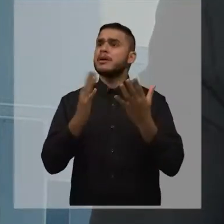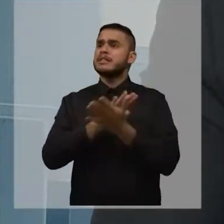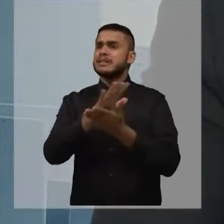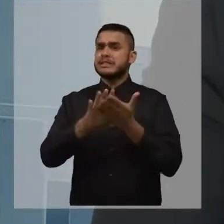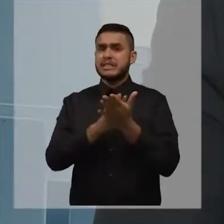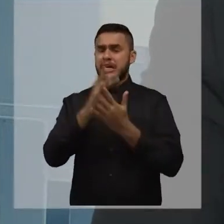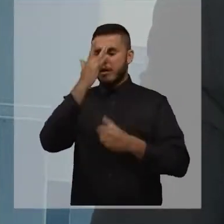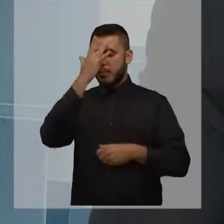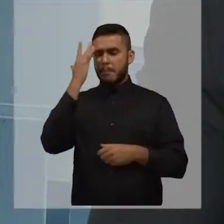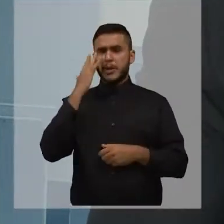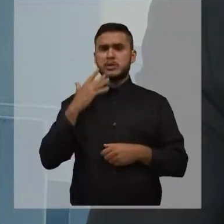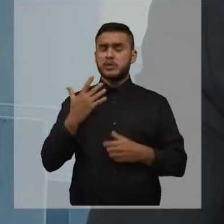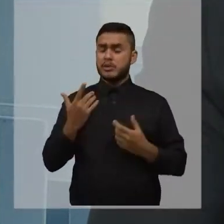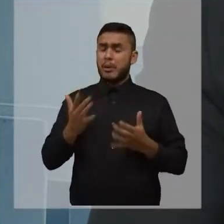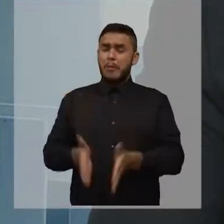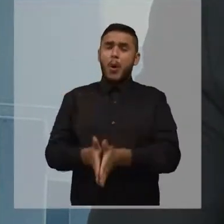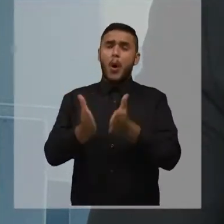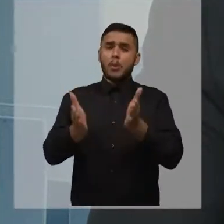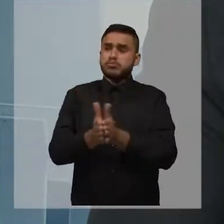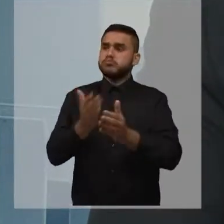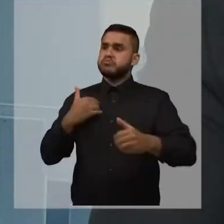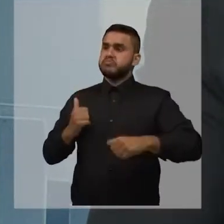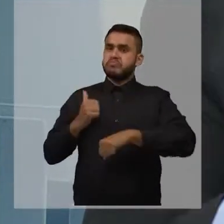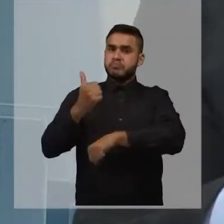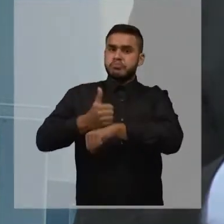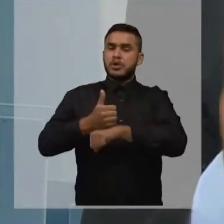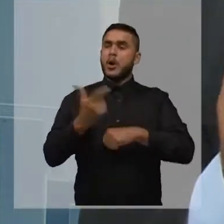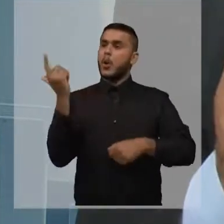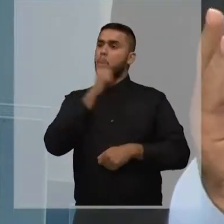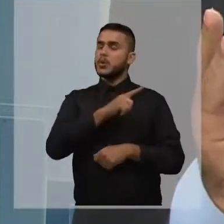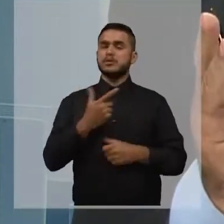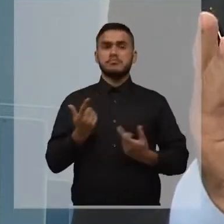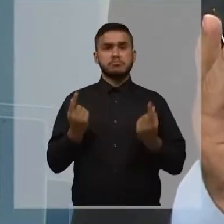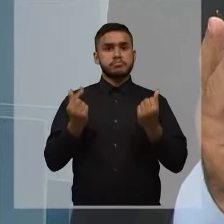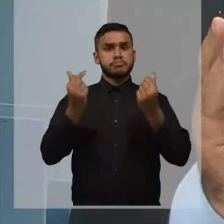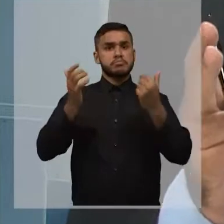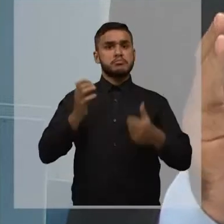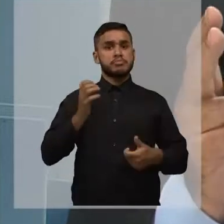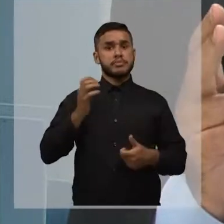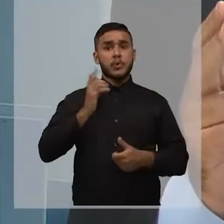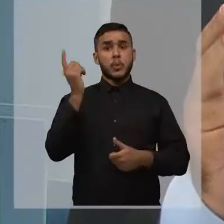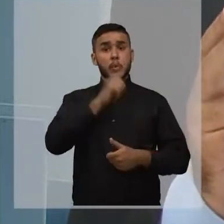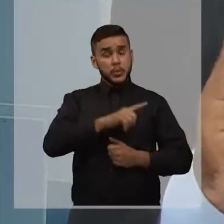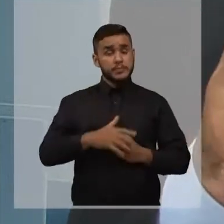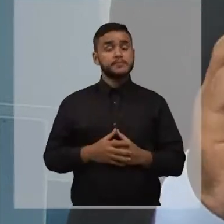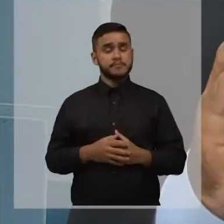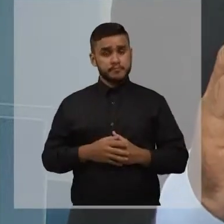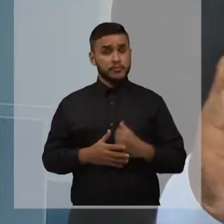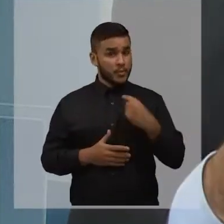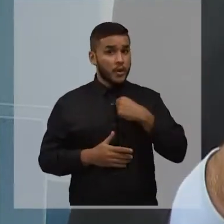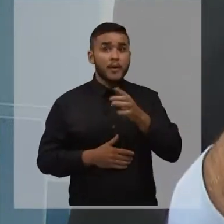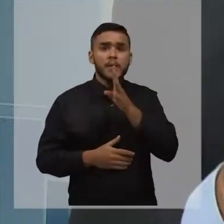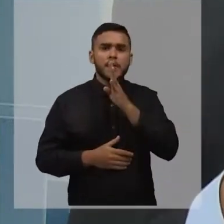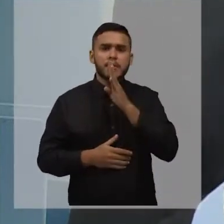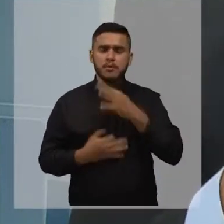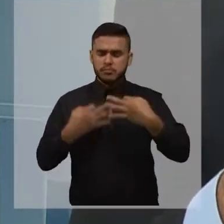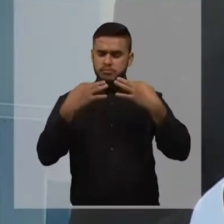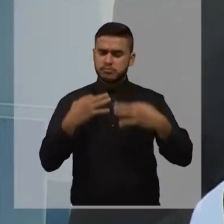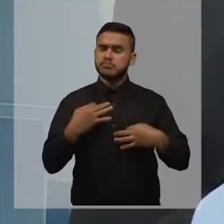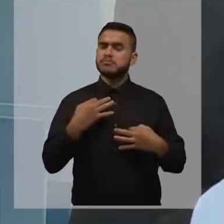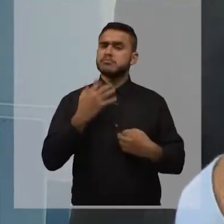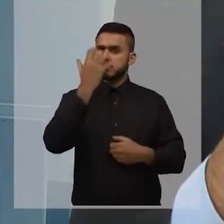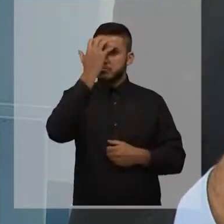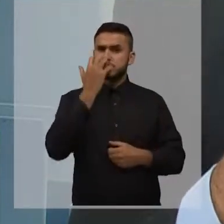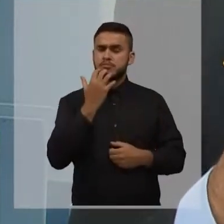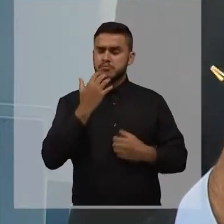nada e ficaram ricos na vida pública. Eu conheço os 2 lados da moeda. E eu conheço homens de bem, que tinham uma vida tranquila,